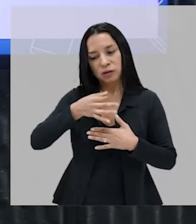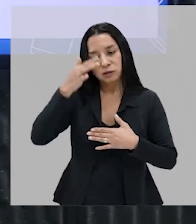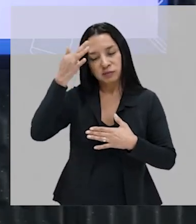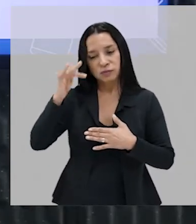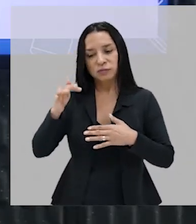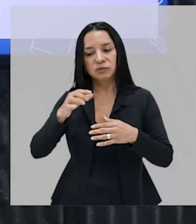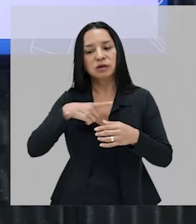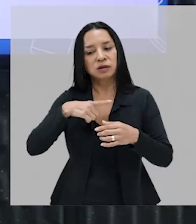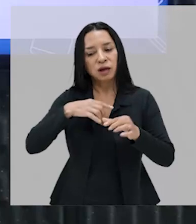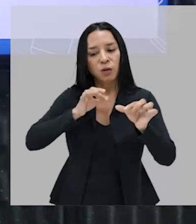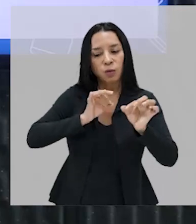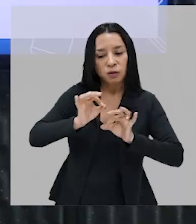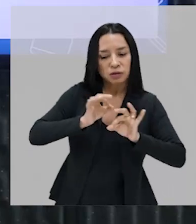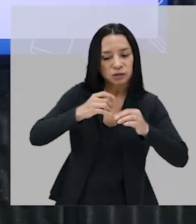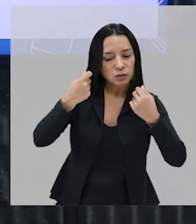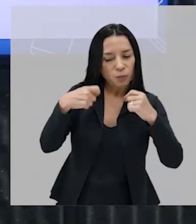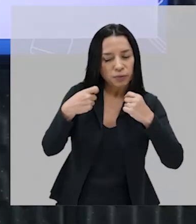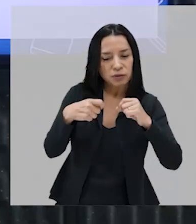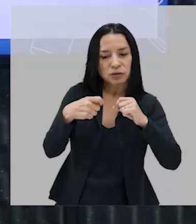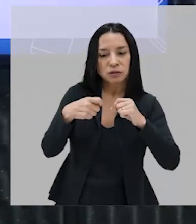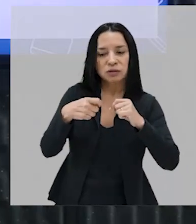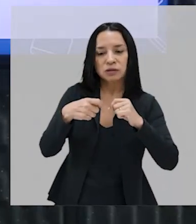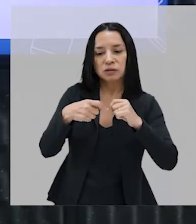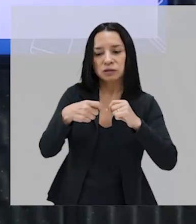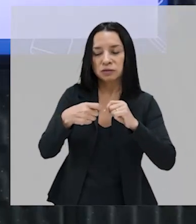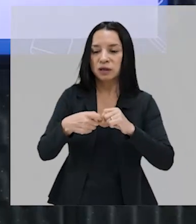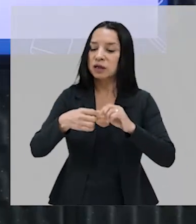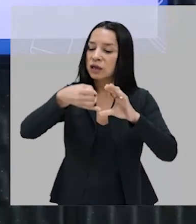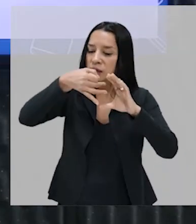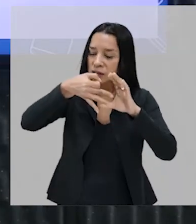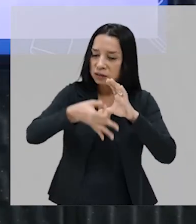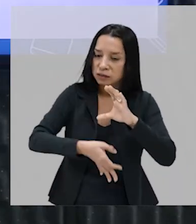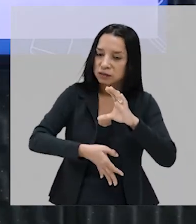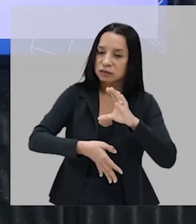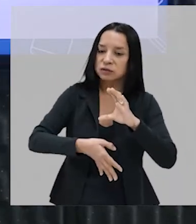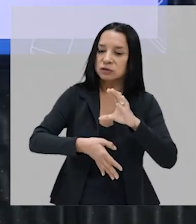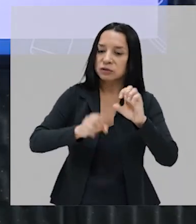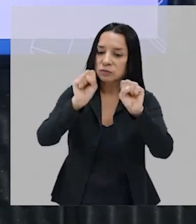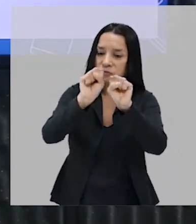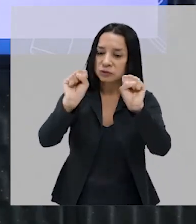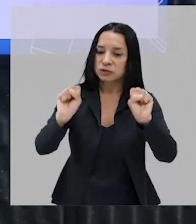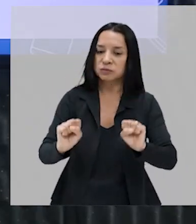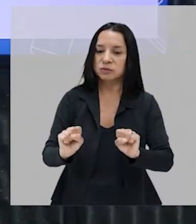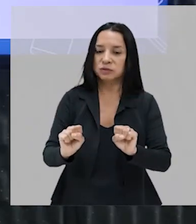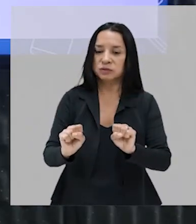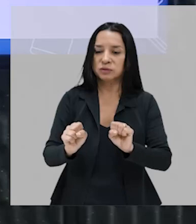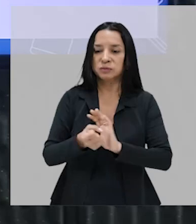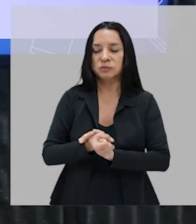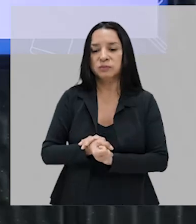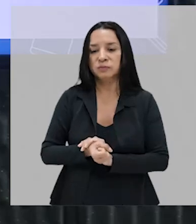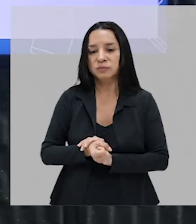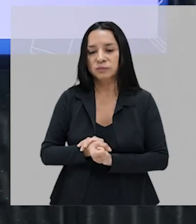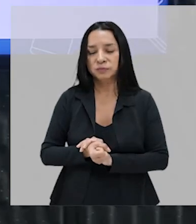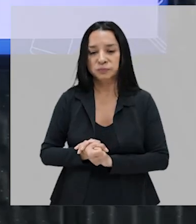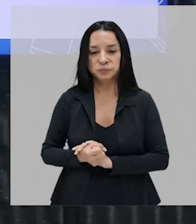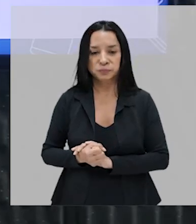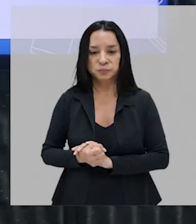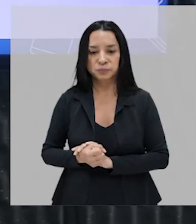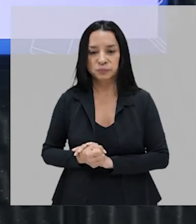ter organização, daí o caráter sistemático, correto? Só para não dizer que eu estou mentindo, a prova organizada está logo